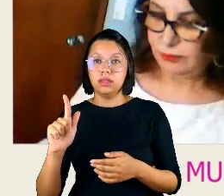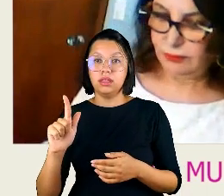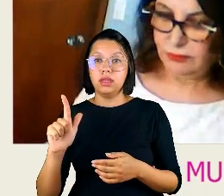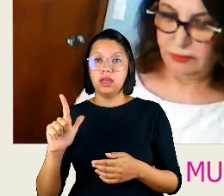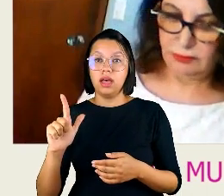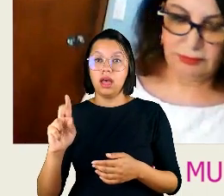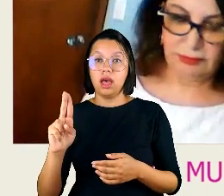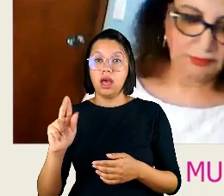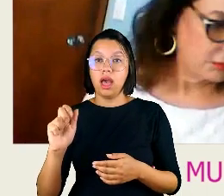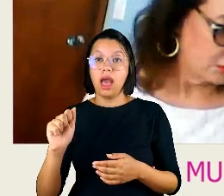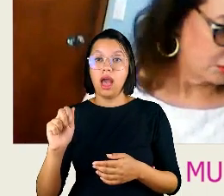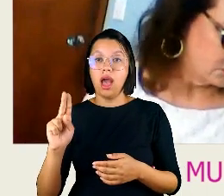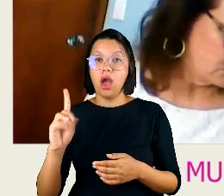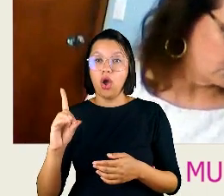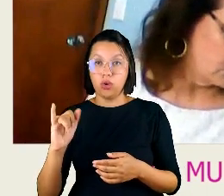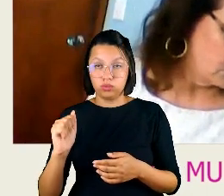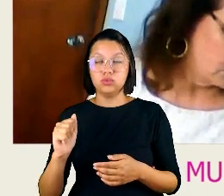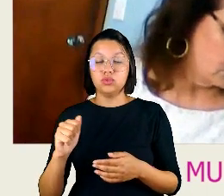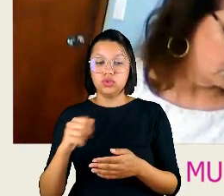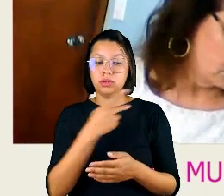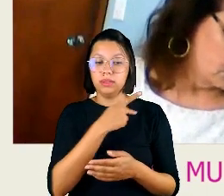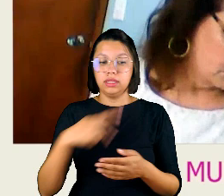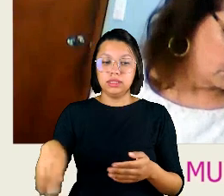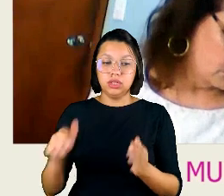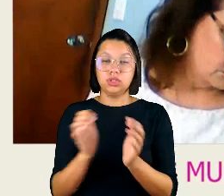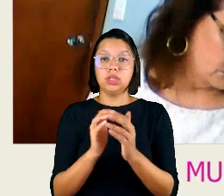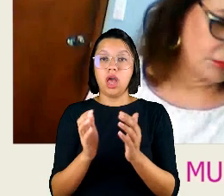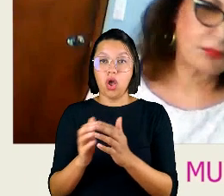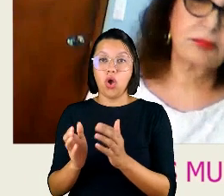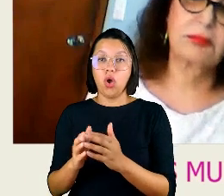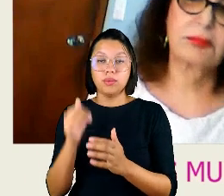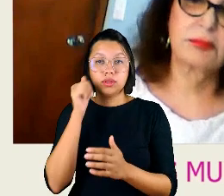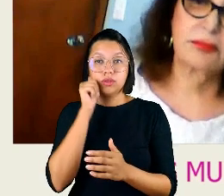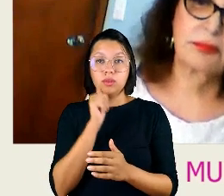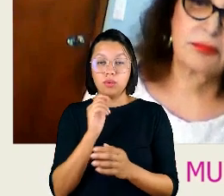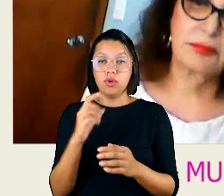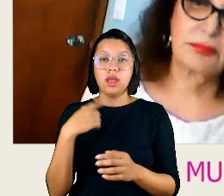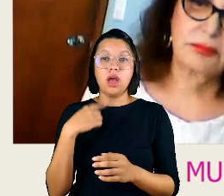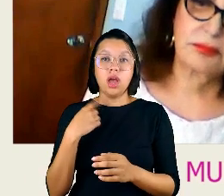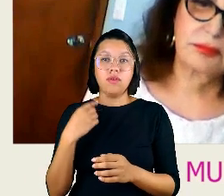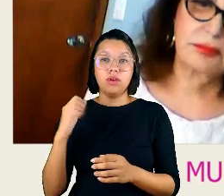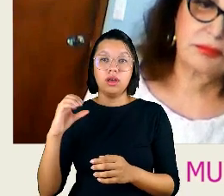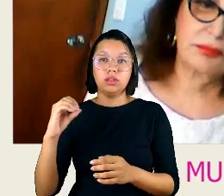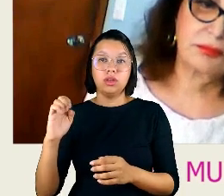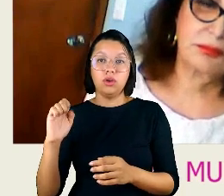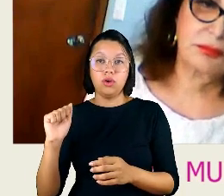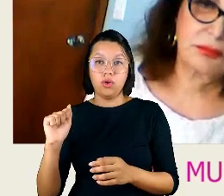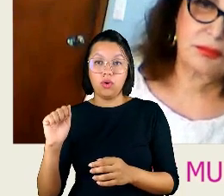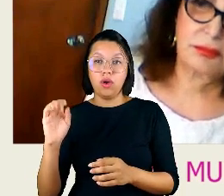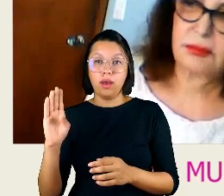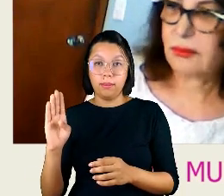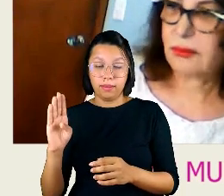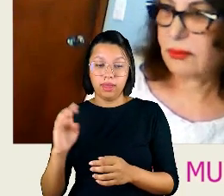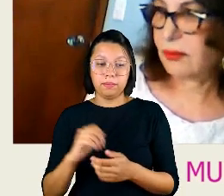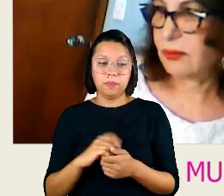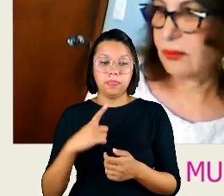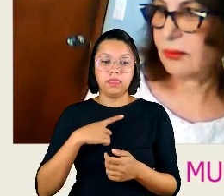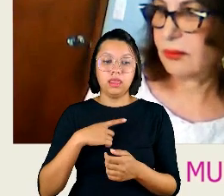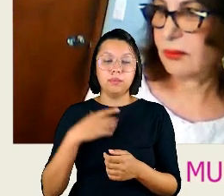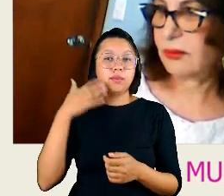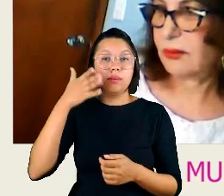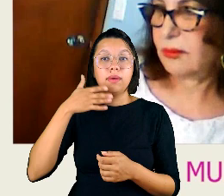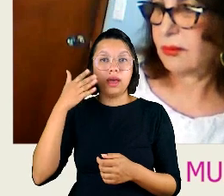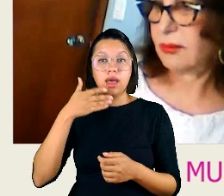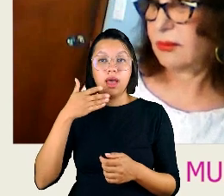Comissão da Mulher Advogada da OAB São Paulo. Teremos como uma palestrante exatamente a coordenadora da comissão da